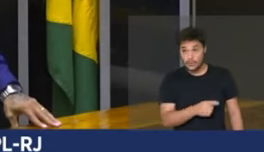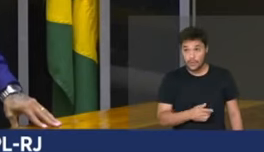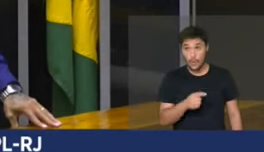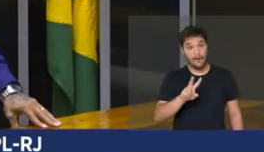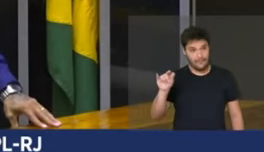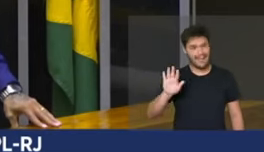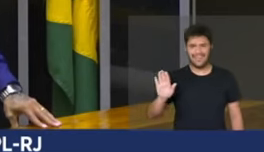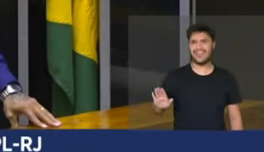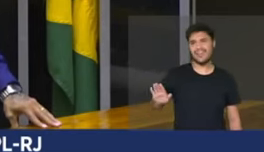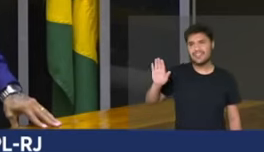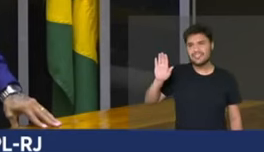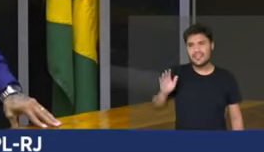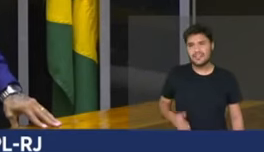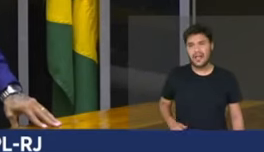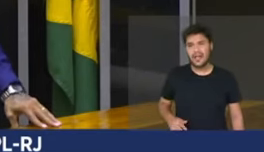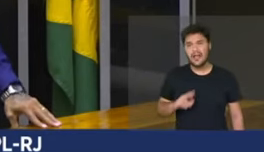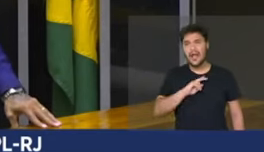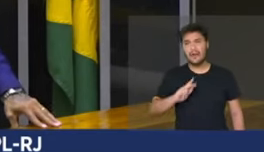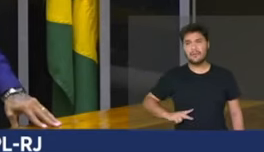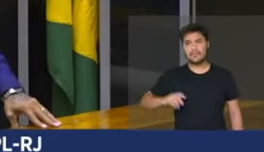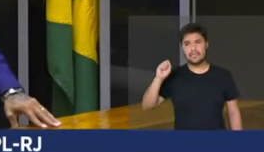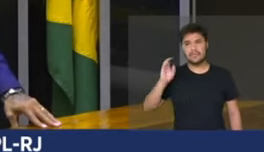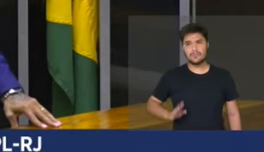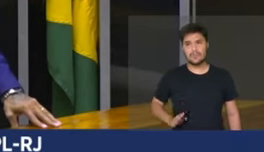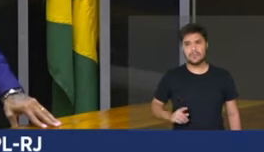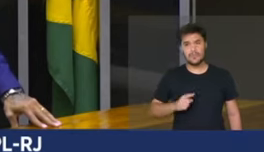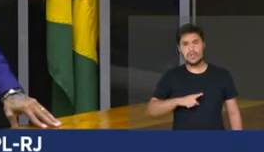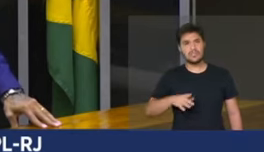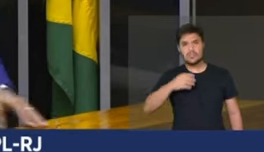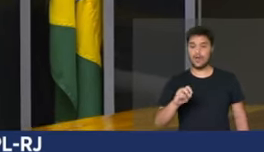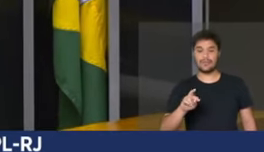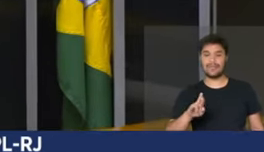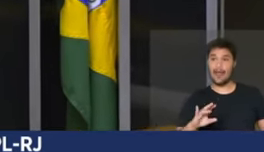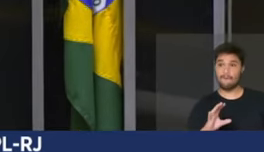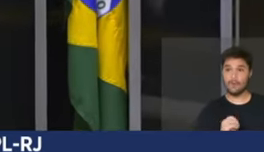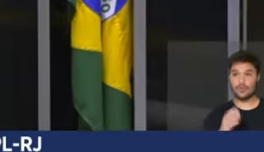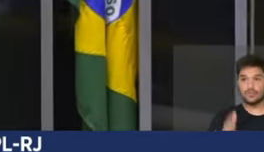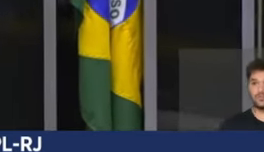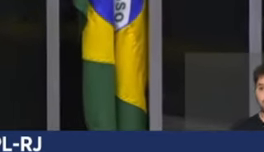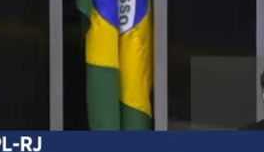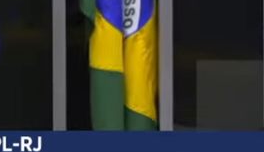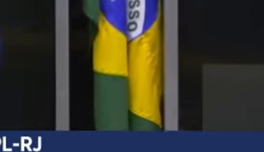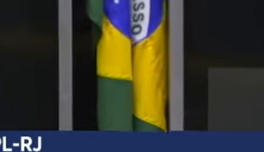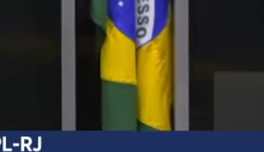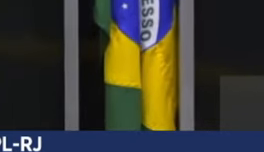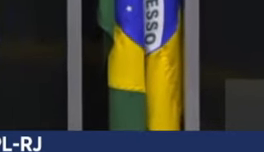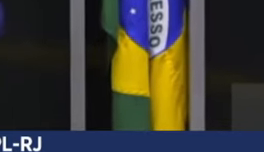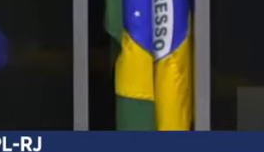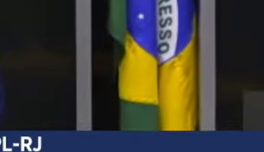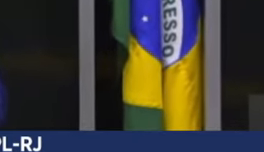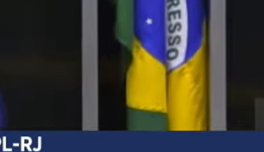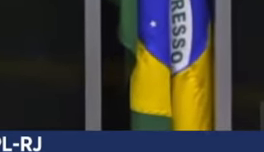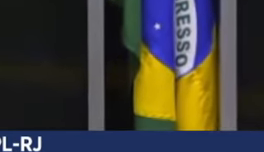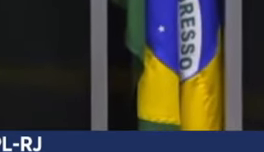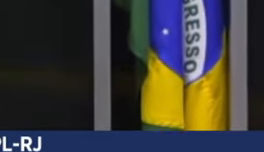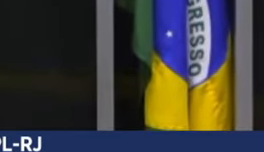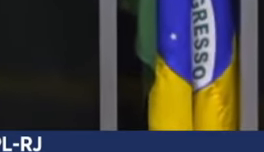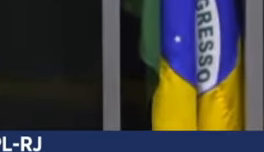candidatar à presidência do Brasil. Isso é um insulto ao brasileiro. CPI do narcotráfico já.